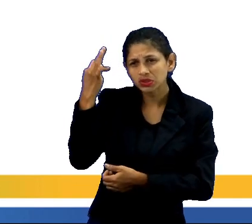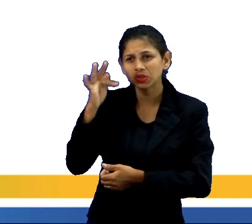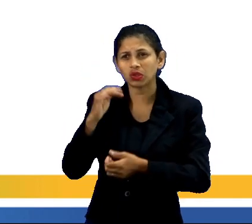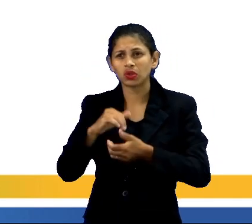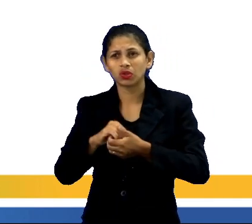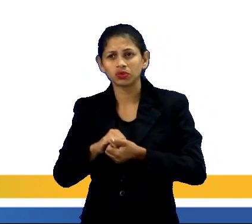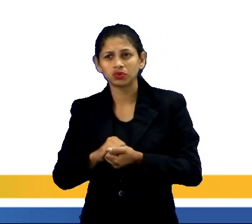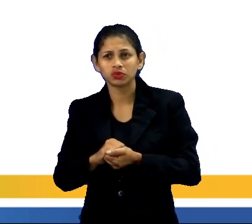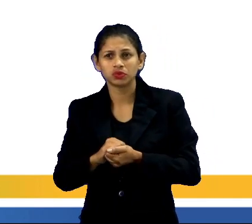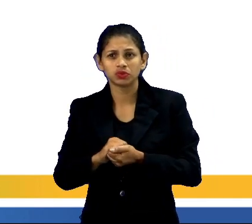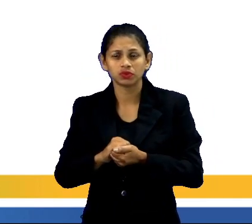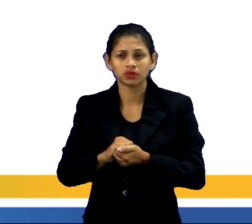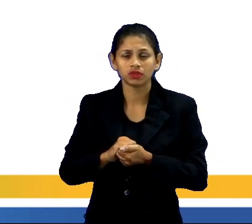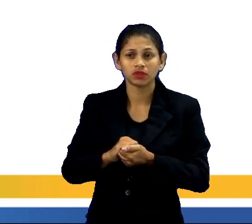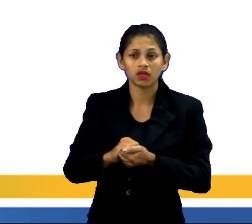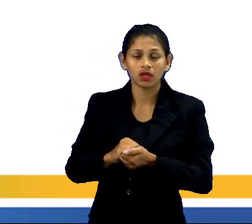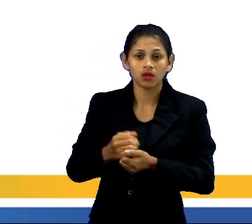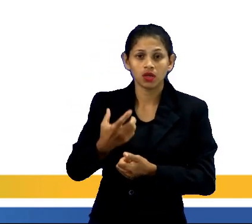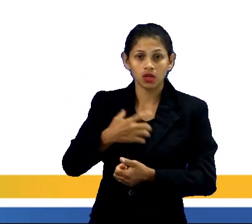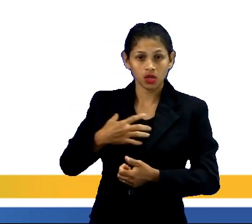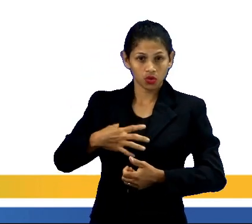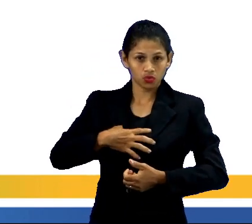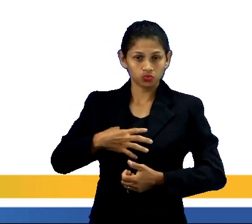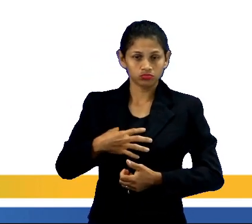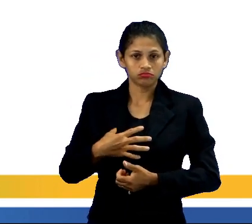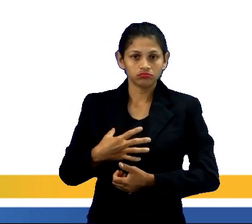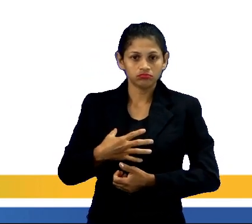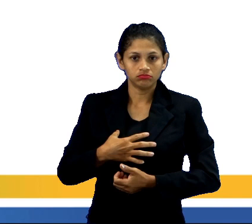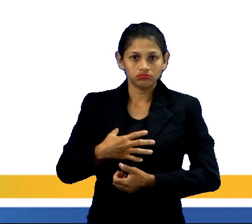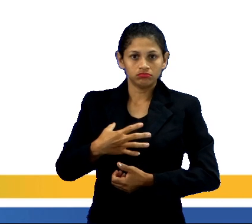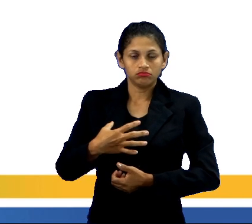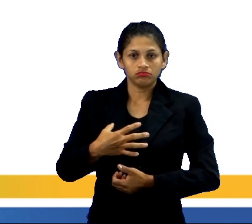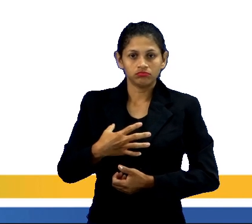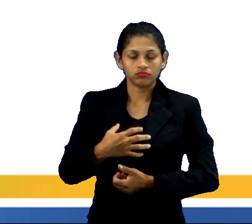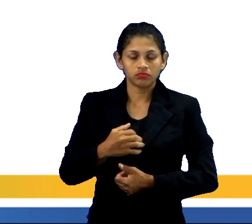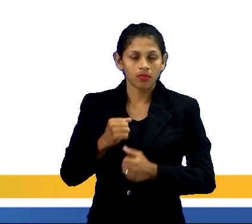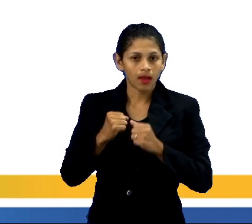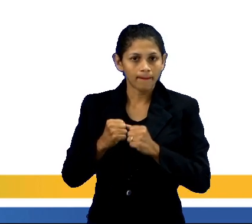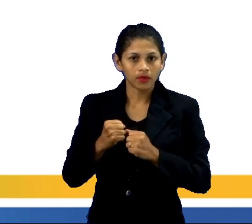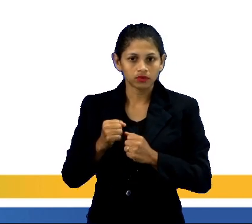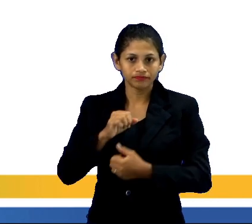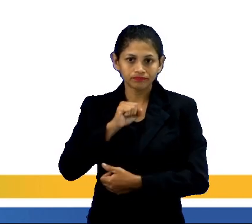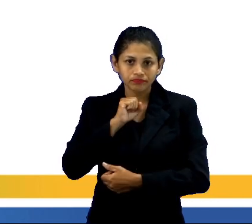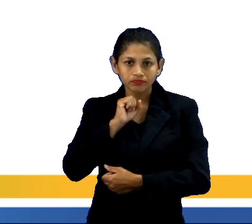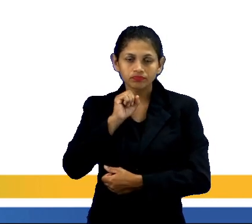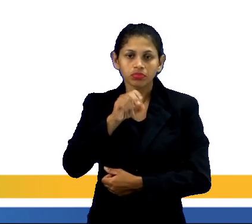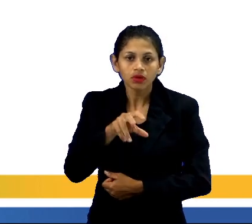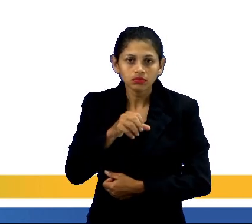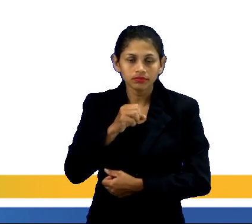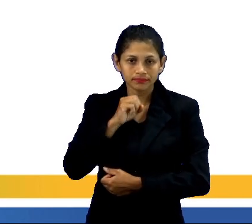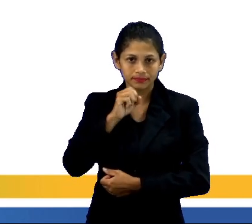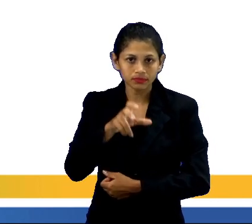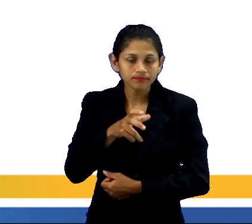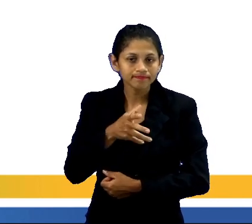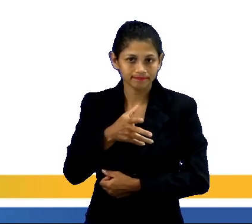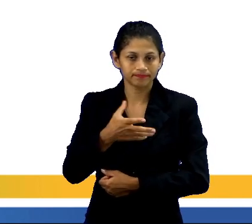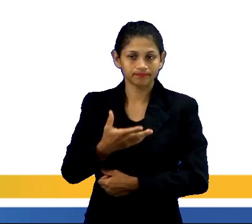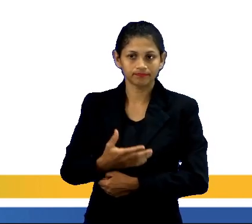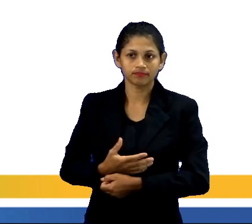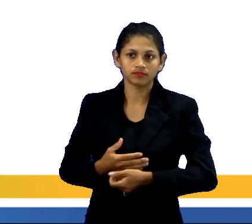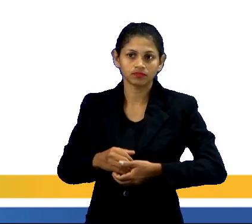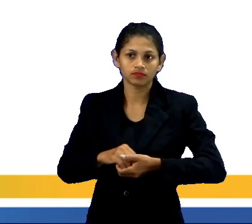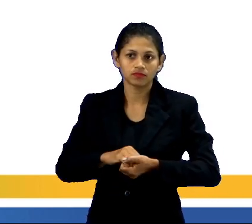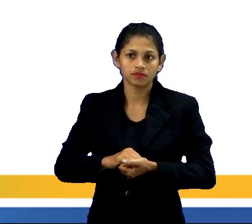no pulmão pode causar tosse, hemoptise, que é quando a pessoa ela vomita sangue, e dispneia, que é a falta de ar.